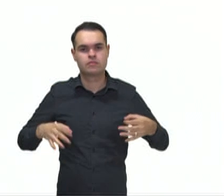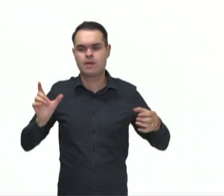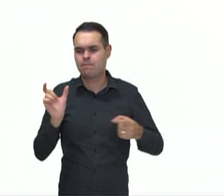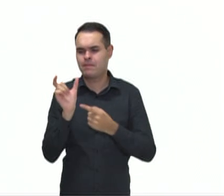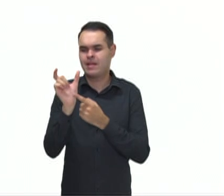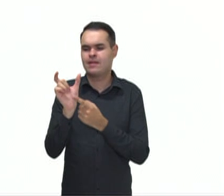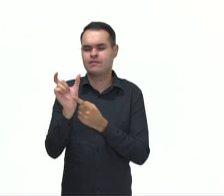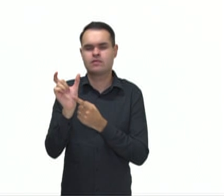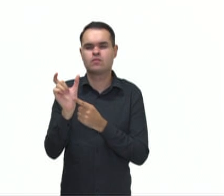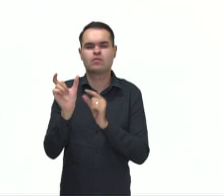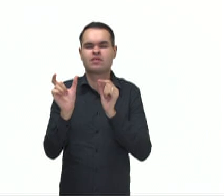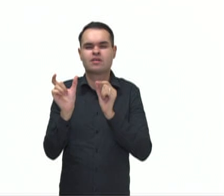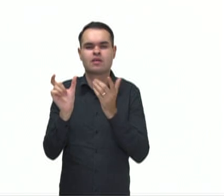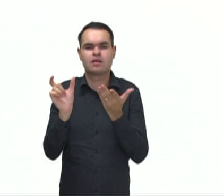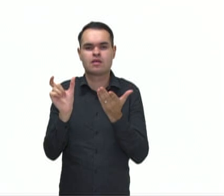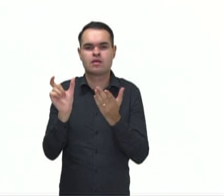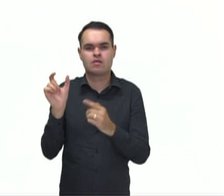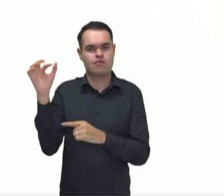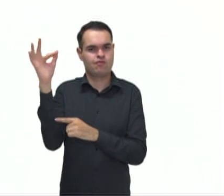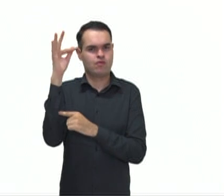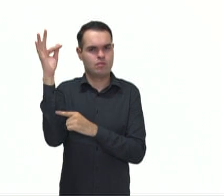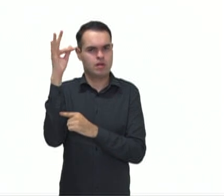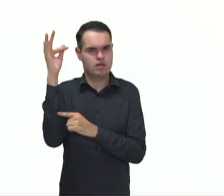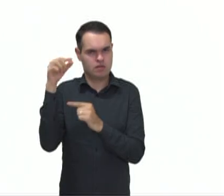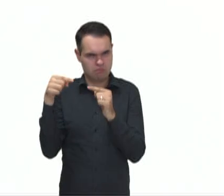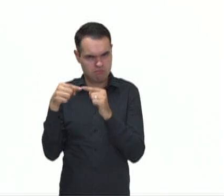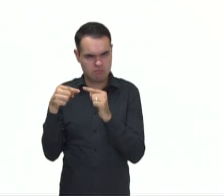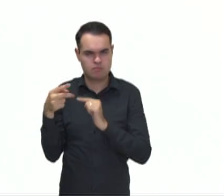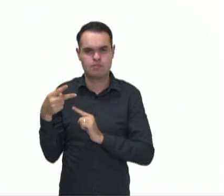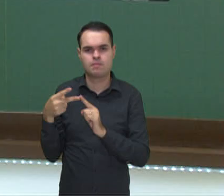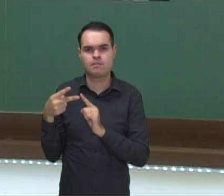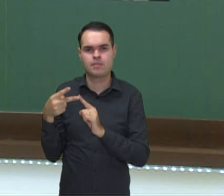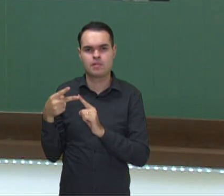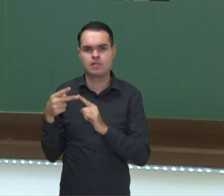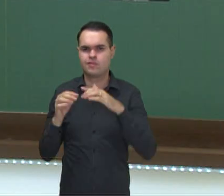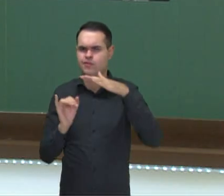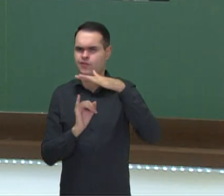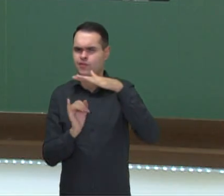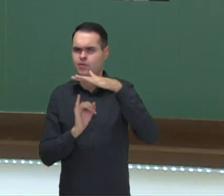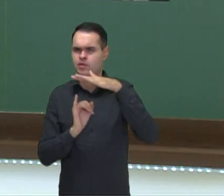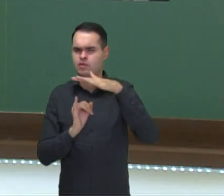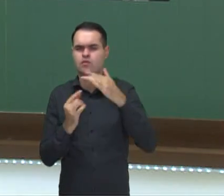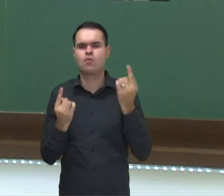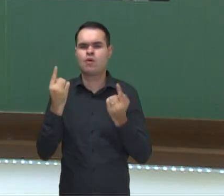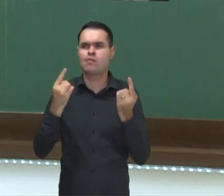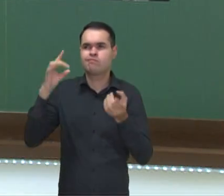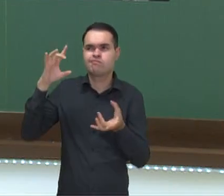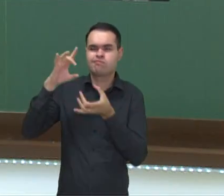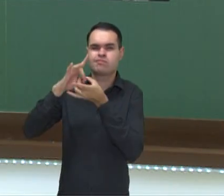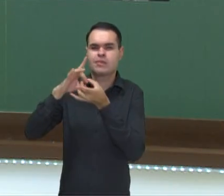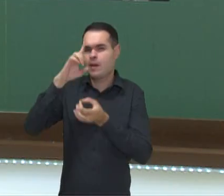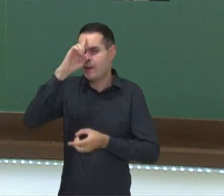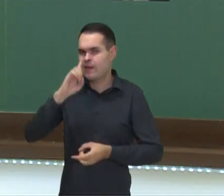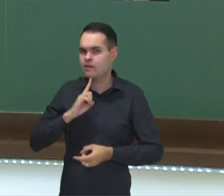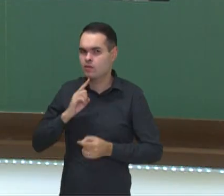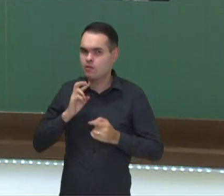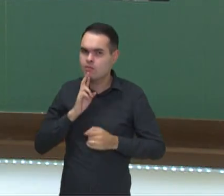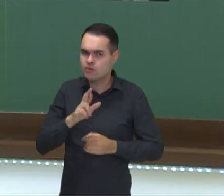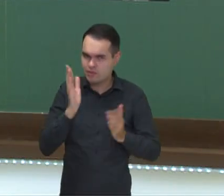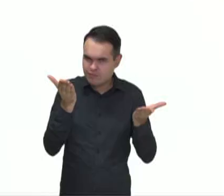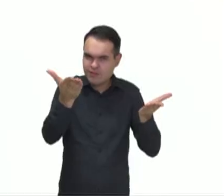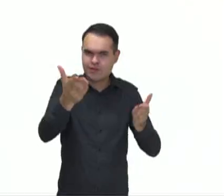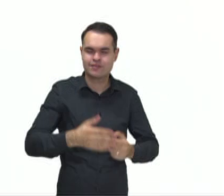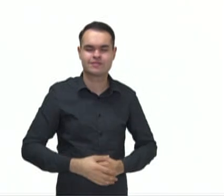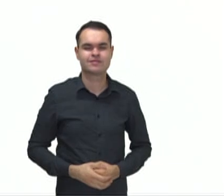caráter de, letra A, formalidade ao texto, B, informalidade ao texto. Essa resposta já foi dada, então